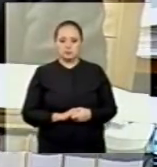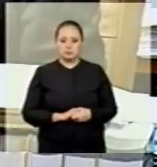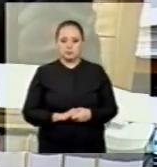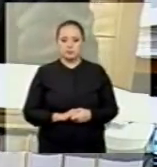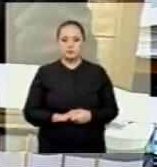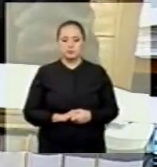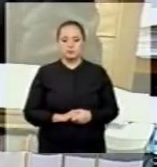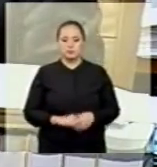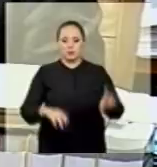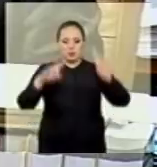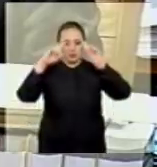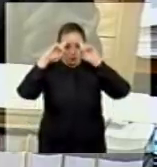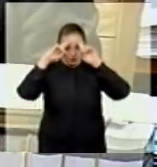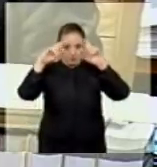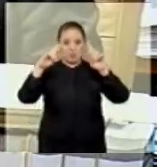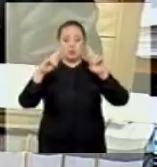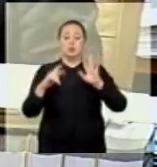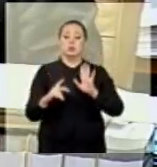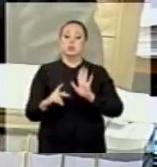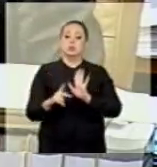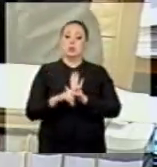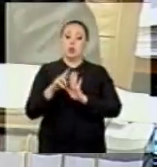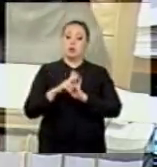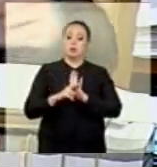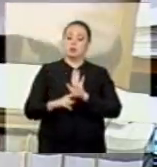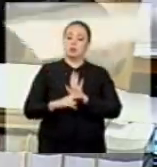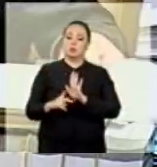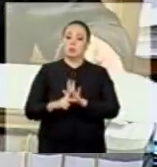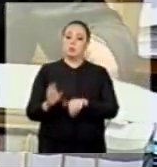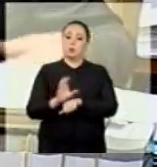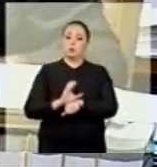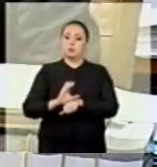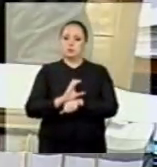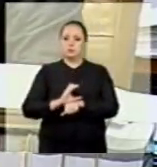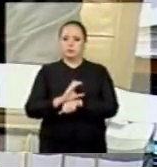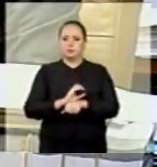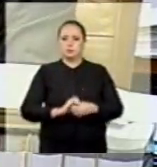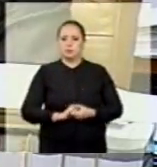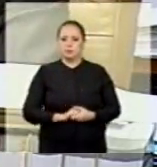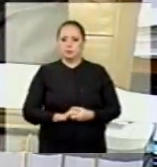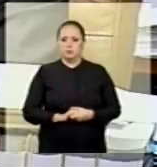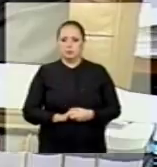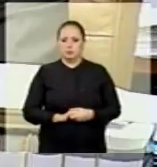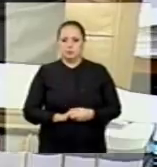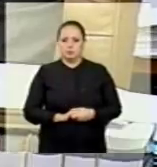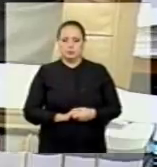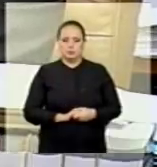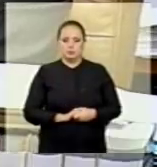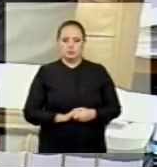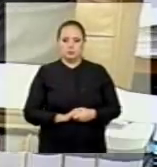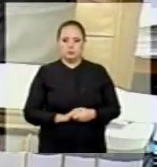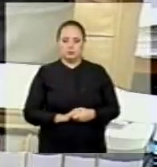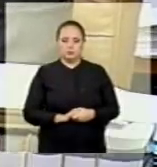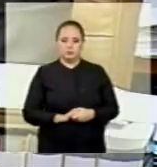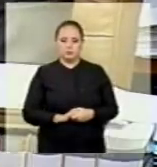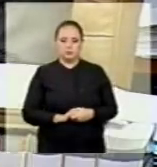respeito à força normativa da própria Constituição. Senhora Presidente, é claro